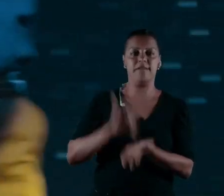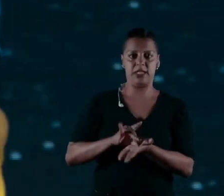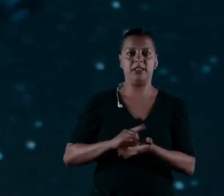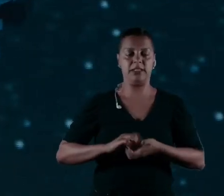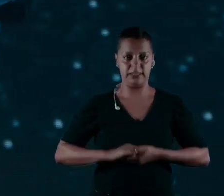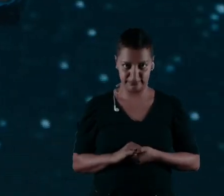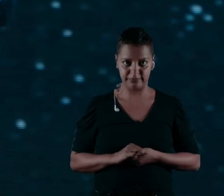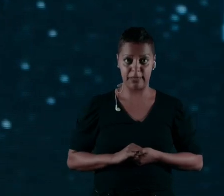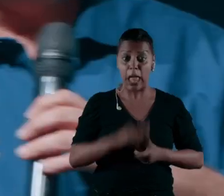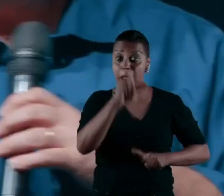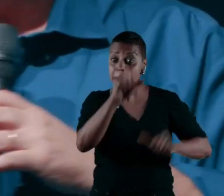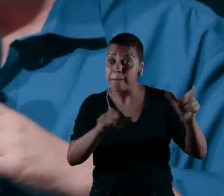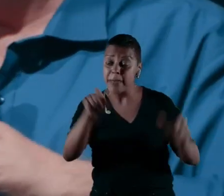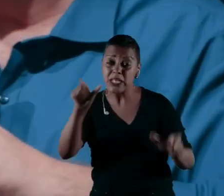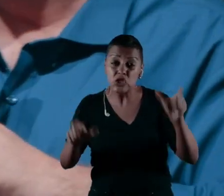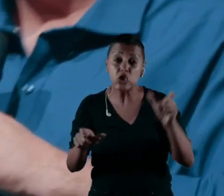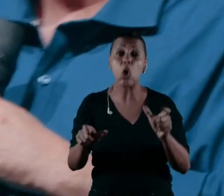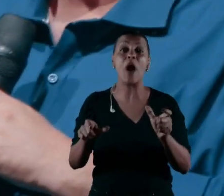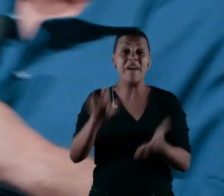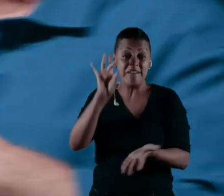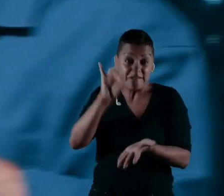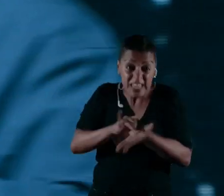Pessoas que vivem na verdade vivem em paz.